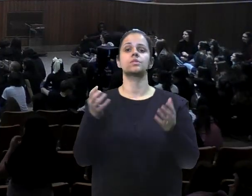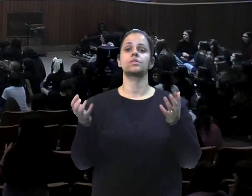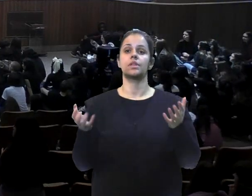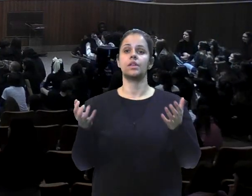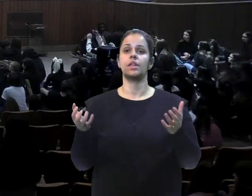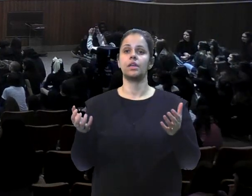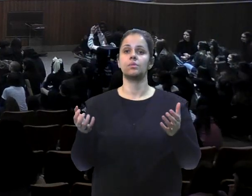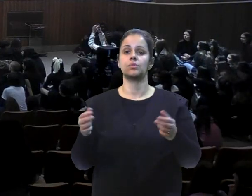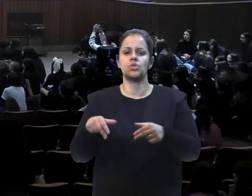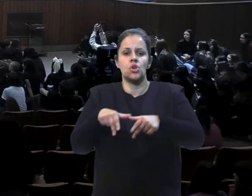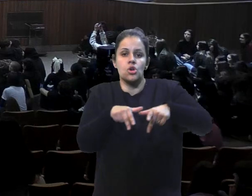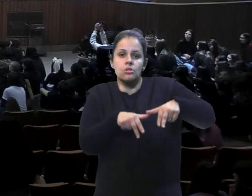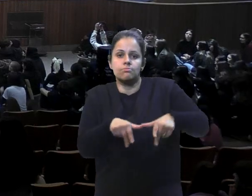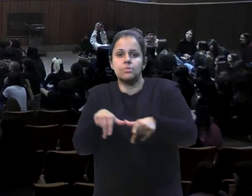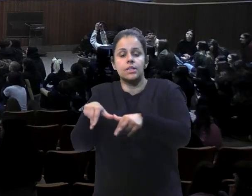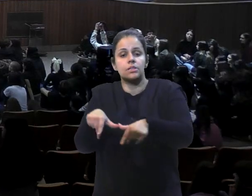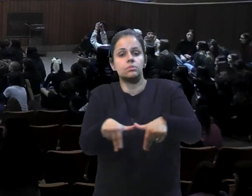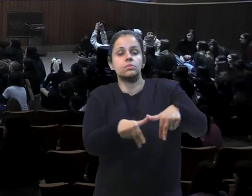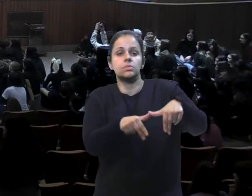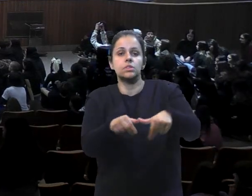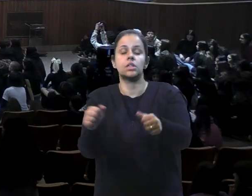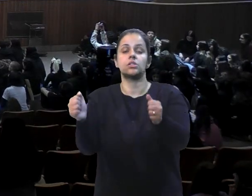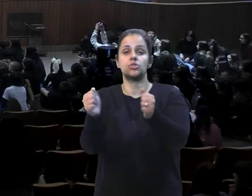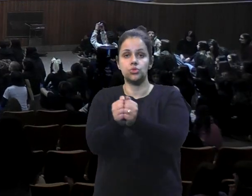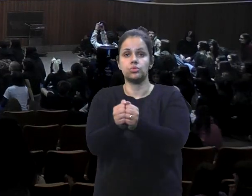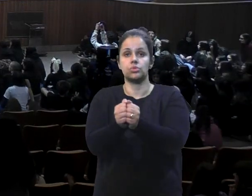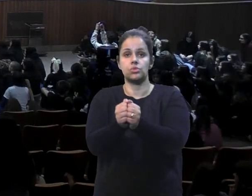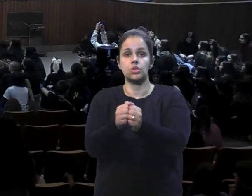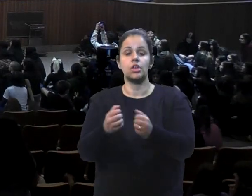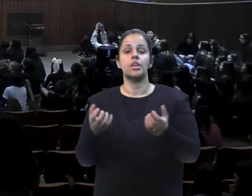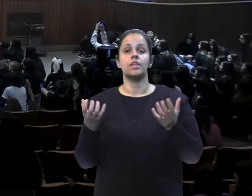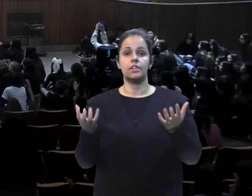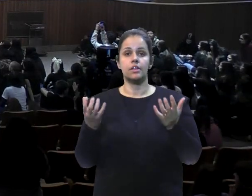gente quer te conhecer mais de perto, a gente quer discipular você.